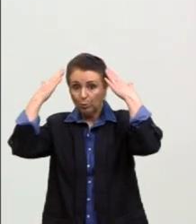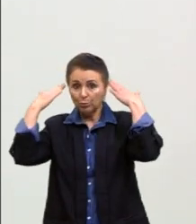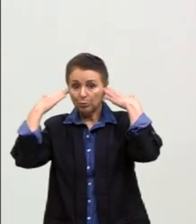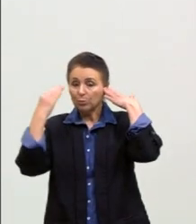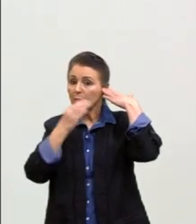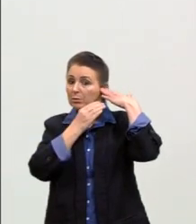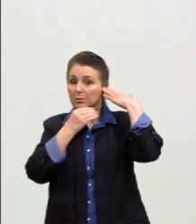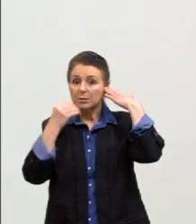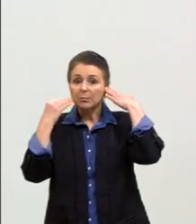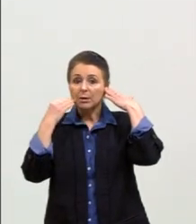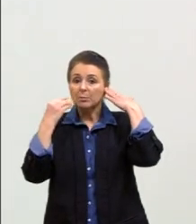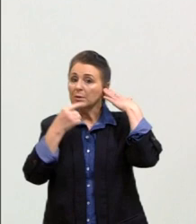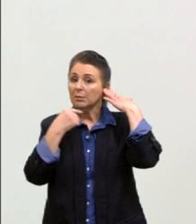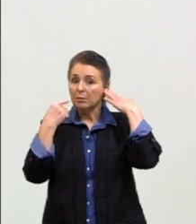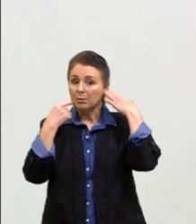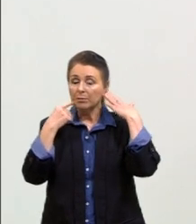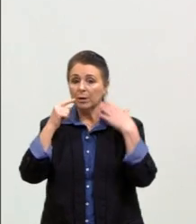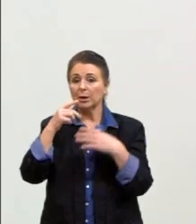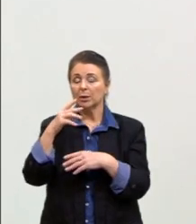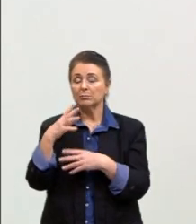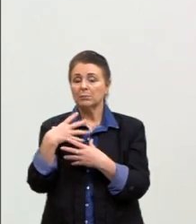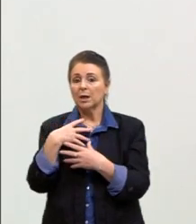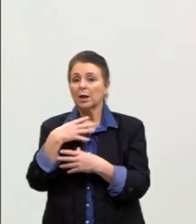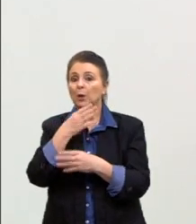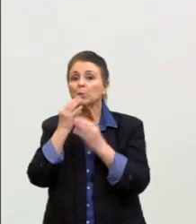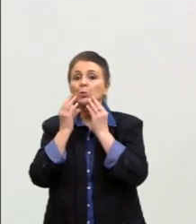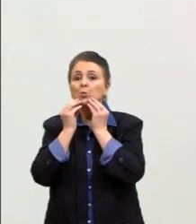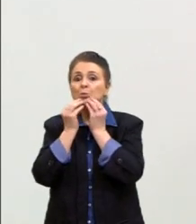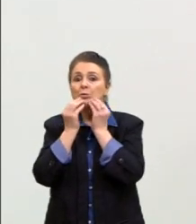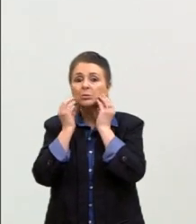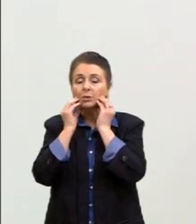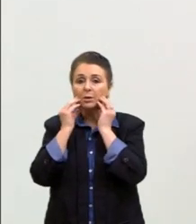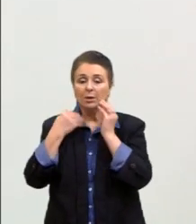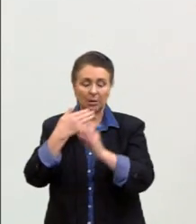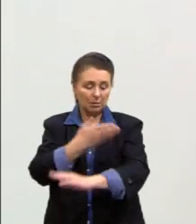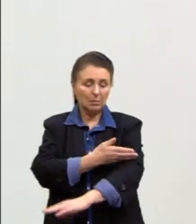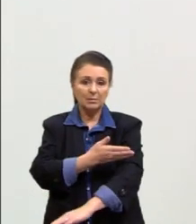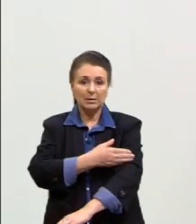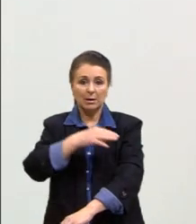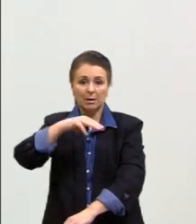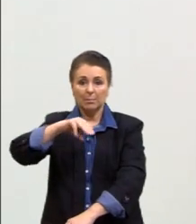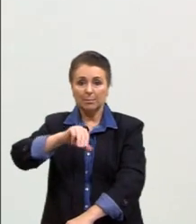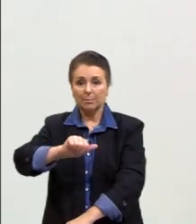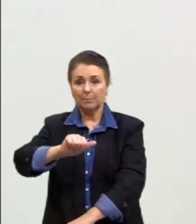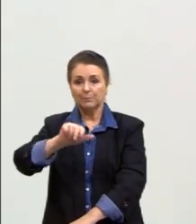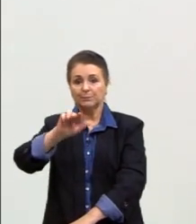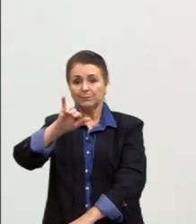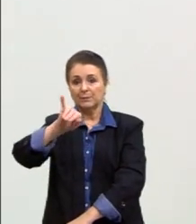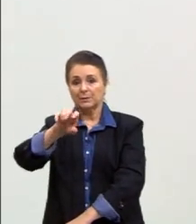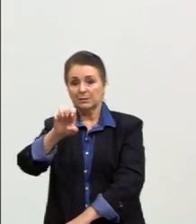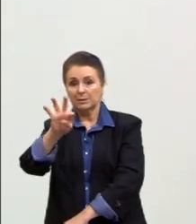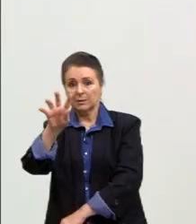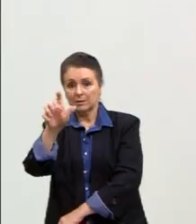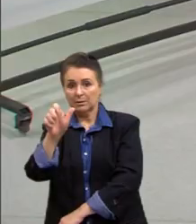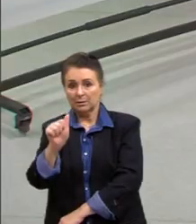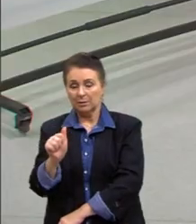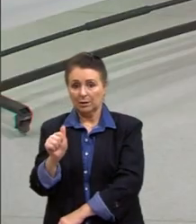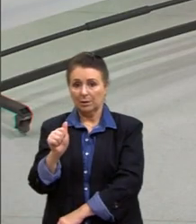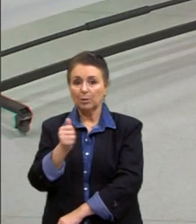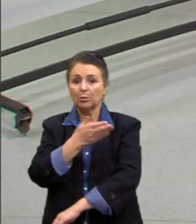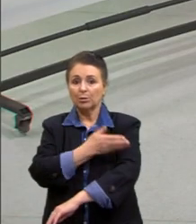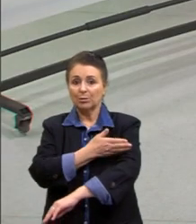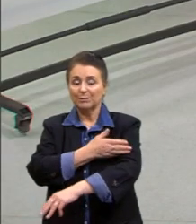uma barba castanho escura também usa ela curta e tô com a camiseta Magenta do pré-enem e quero agradecer aqui o convite da professora